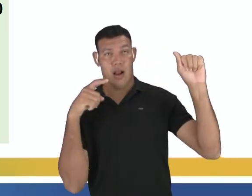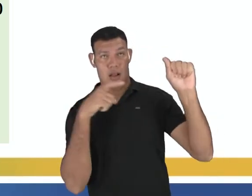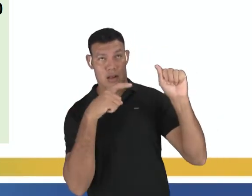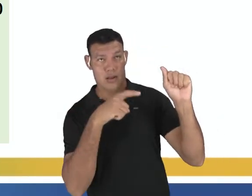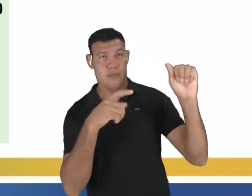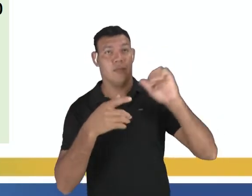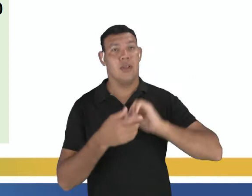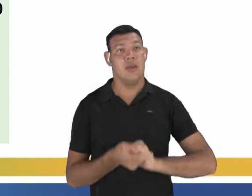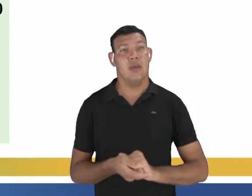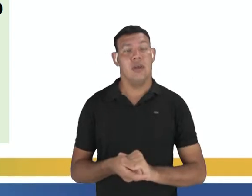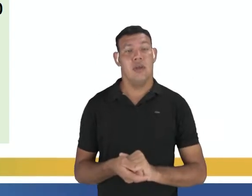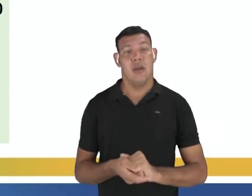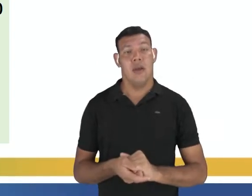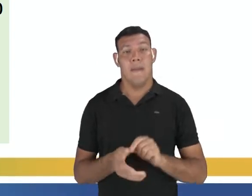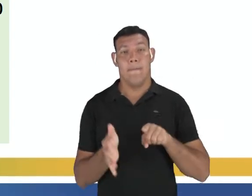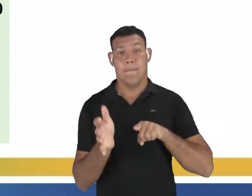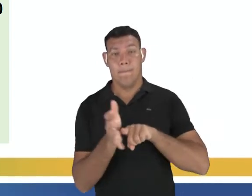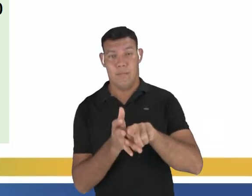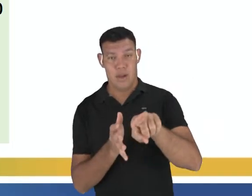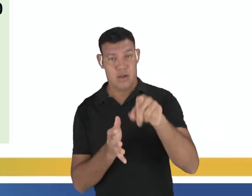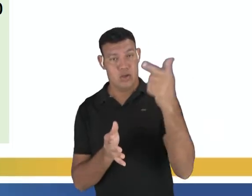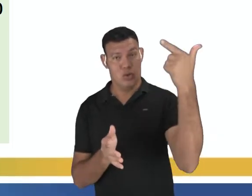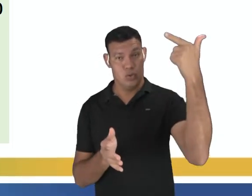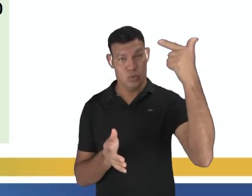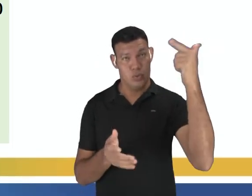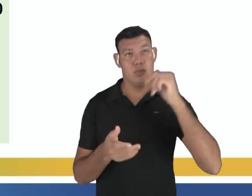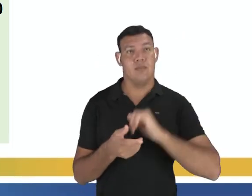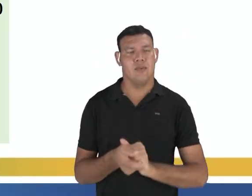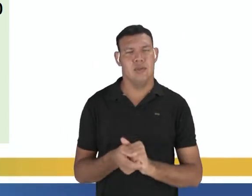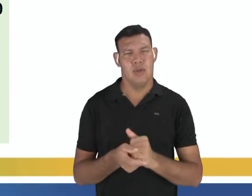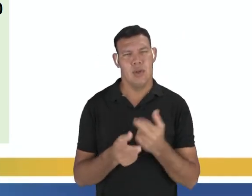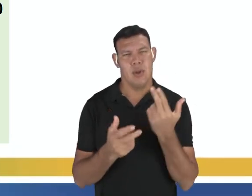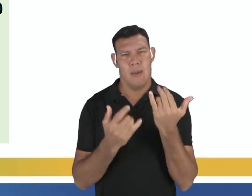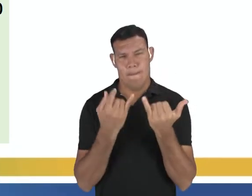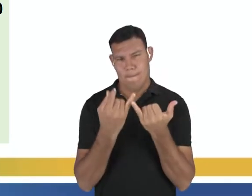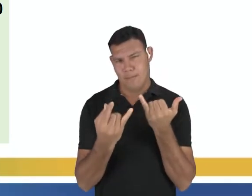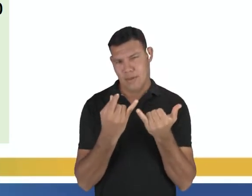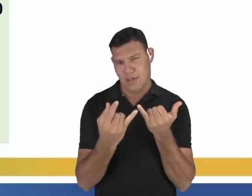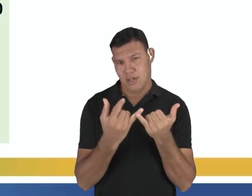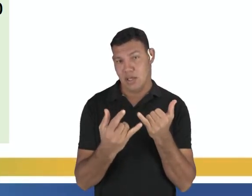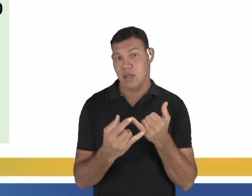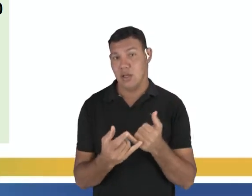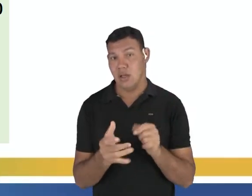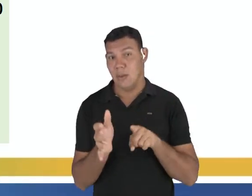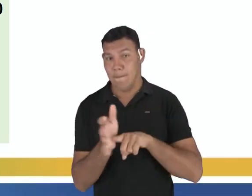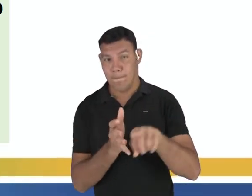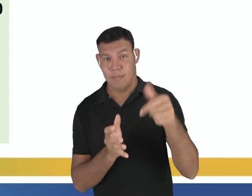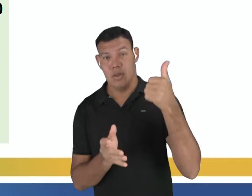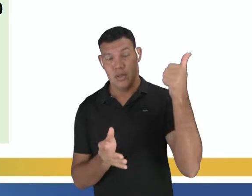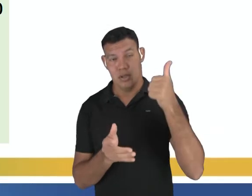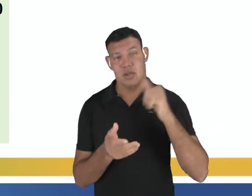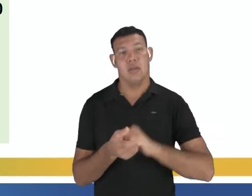tá? Na 2, a resposta correta é a letra B, né? A 2 é bem parecida com a 1, só não pede que você